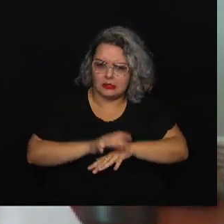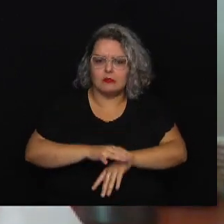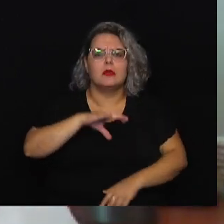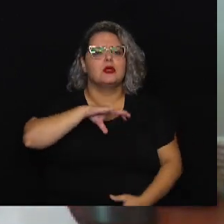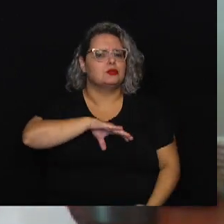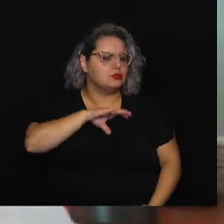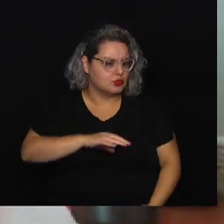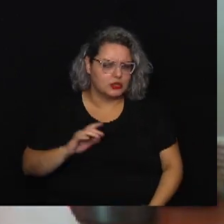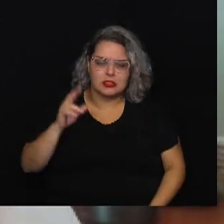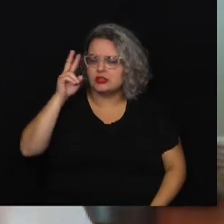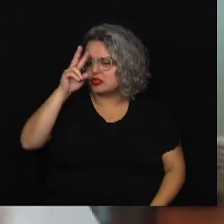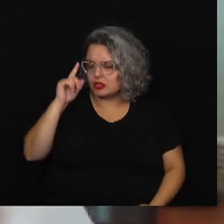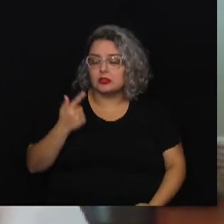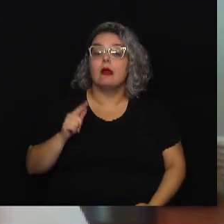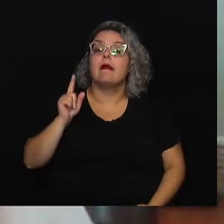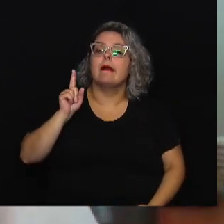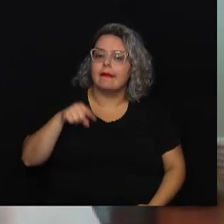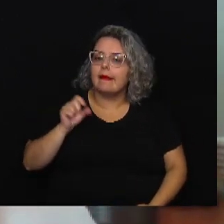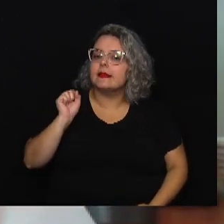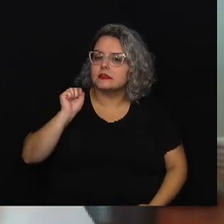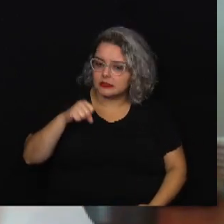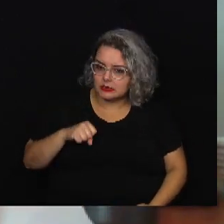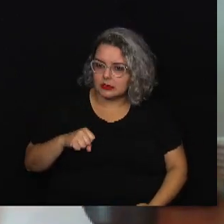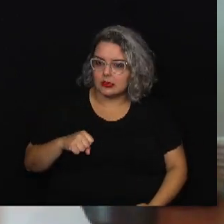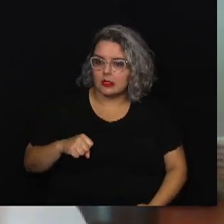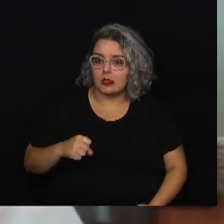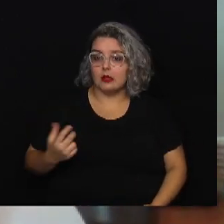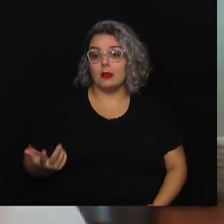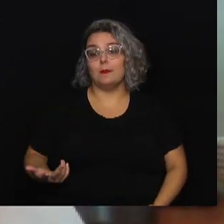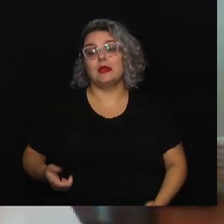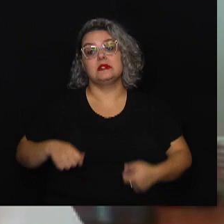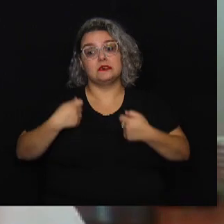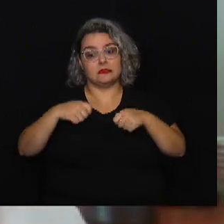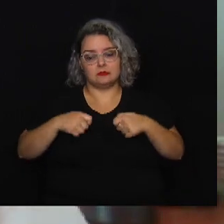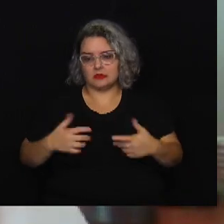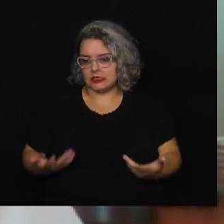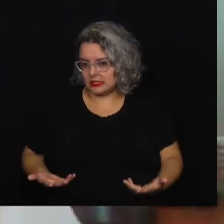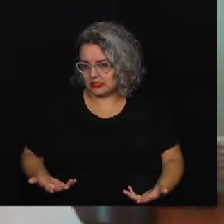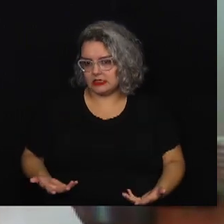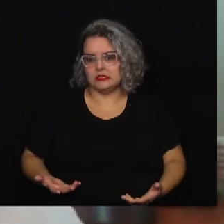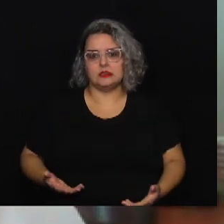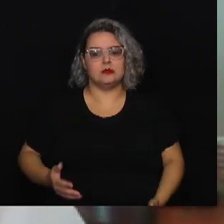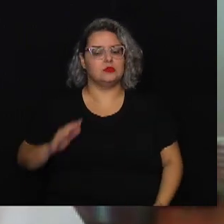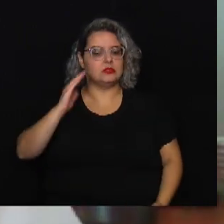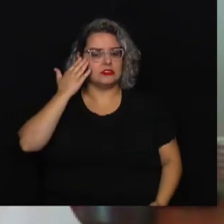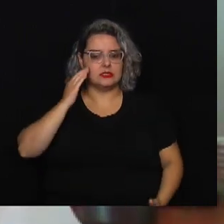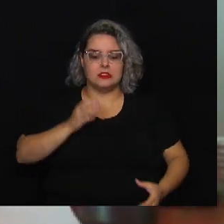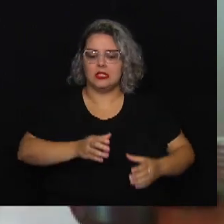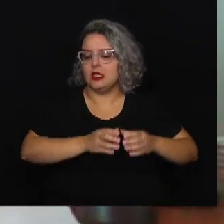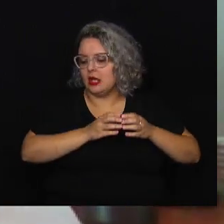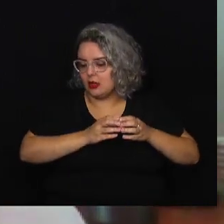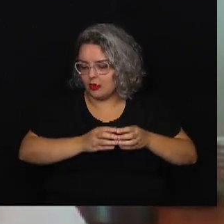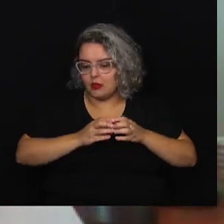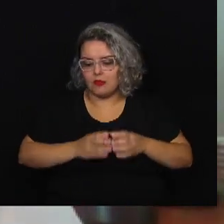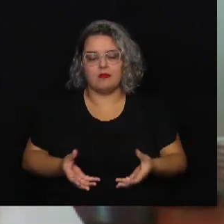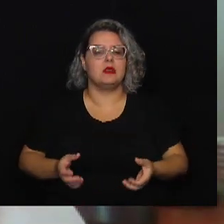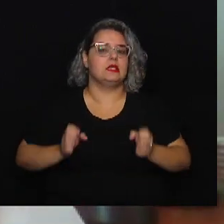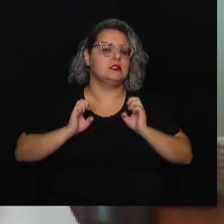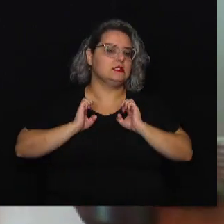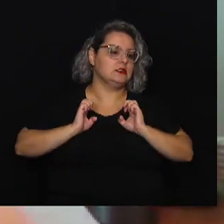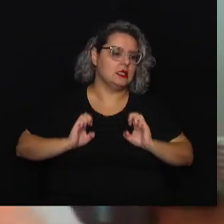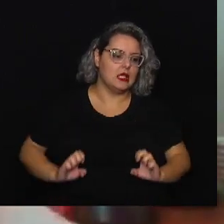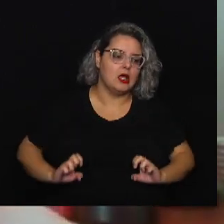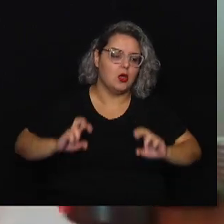é, né? Mas a gente não pode não considerar essa convivência ética, né? Esse